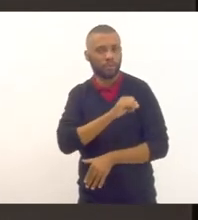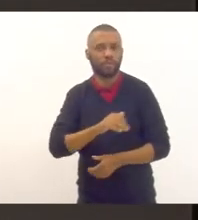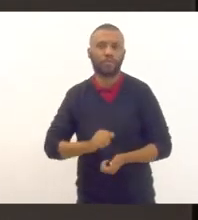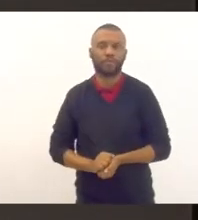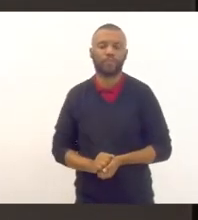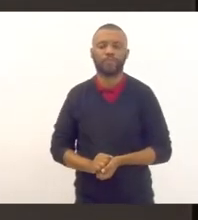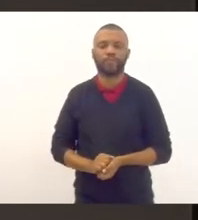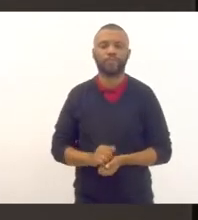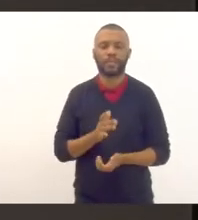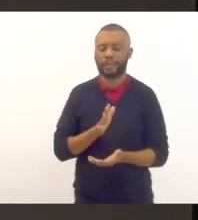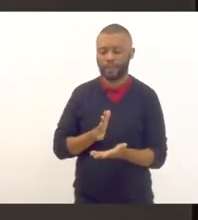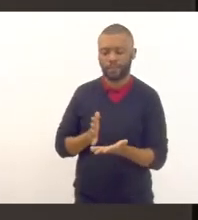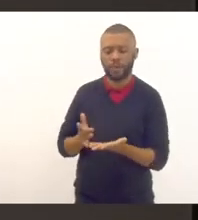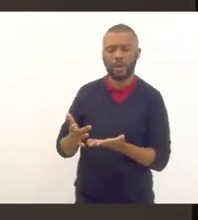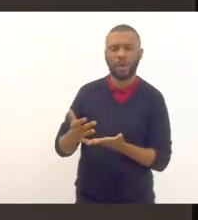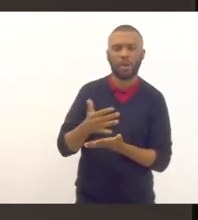acúmulo